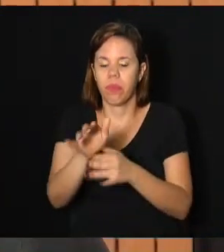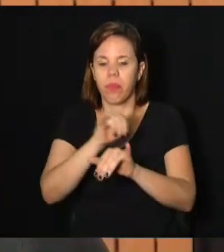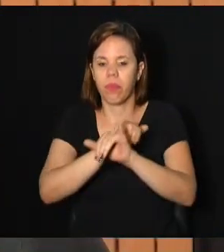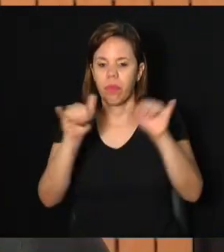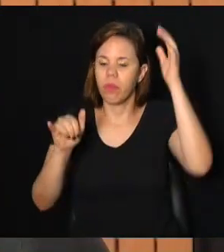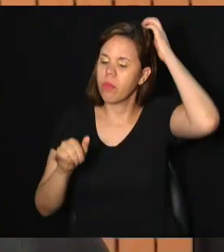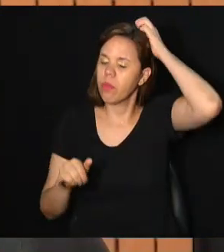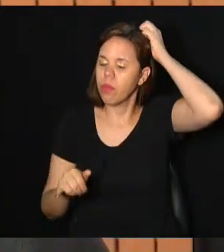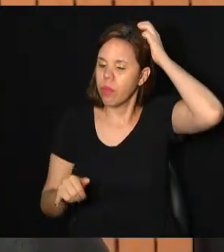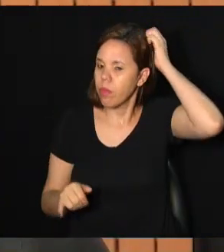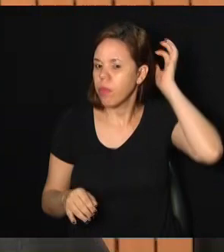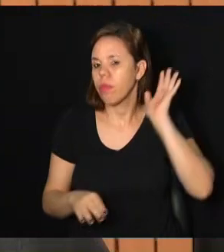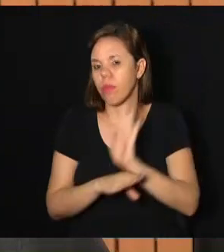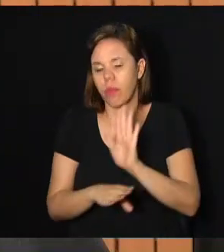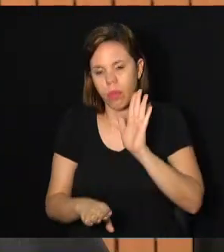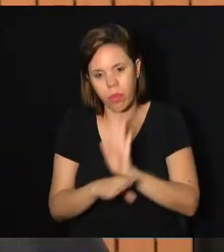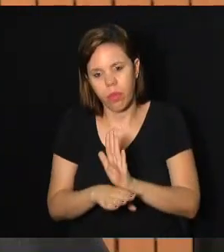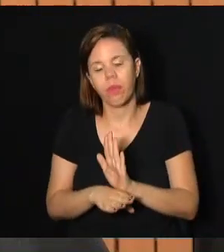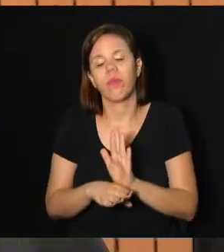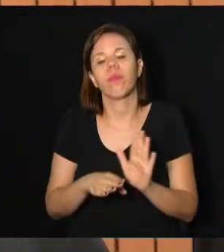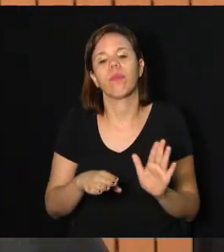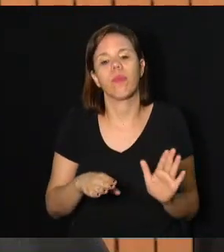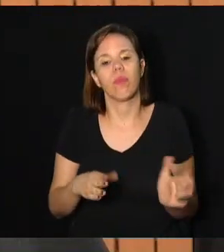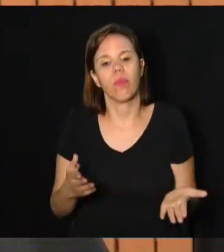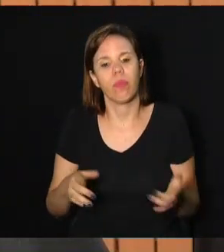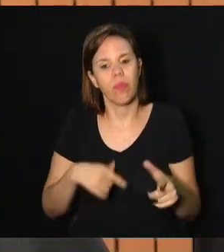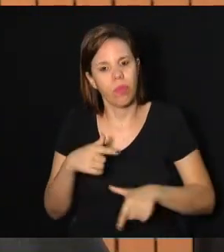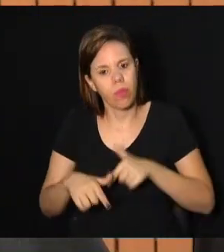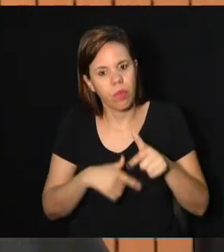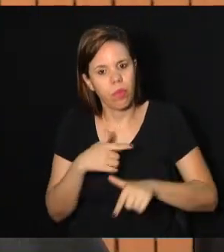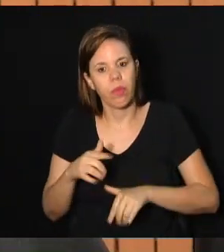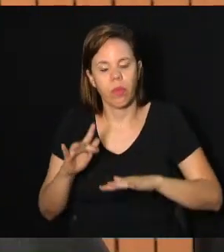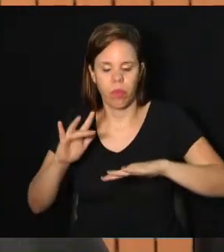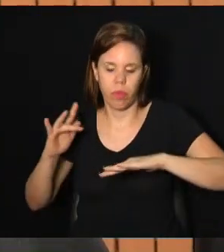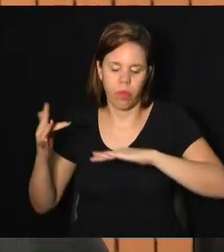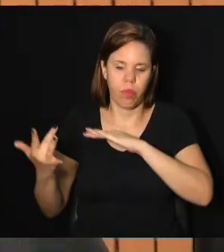Isso auxilia o trabalho da própria mídia, né? A mídia tem